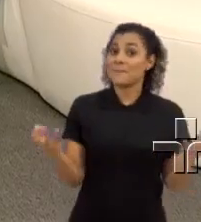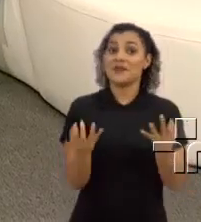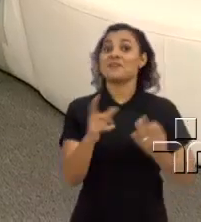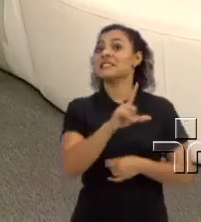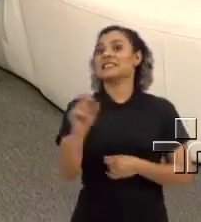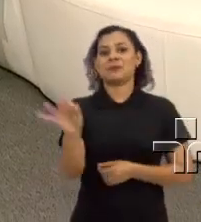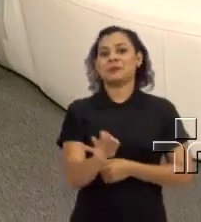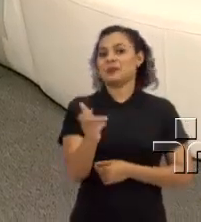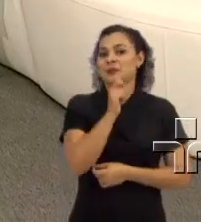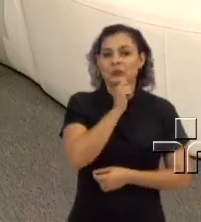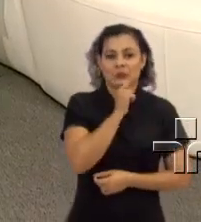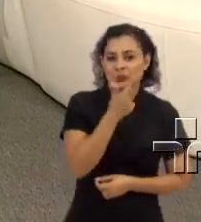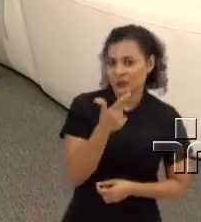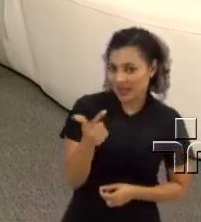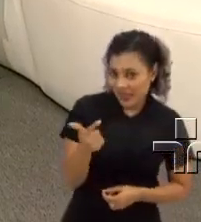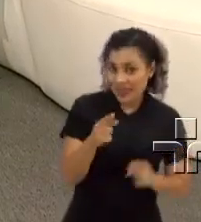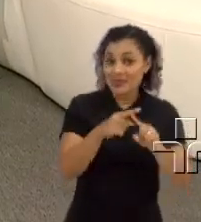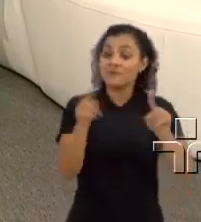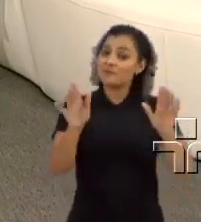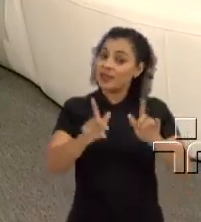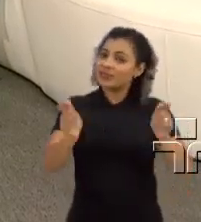nada, né? Mas